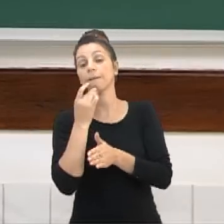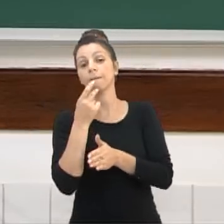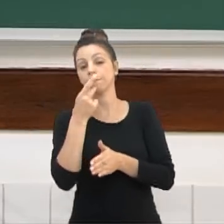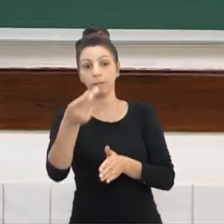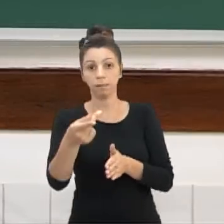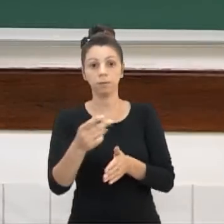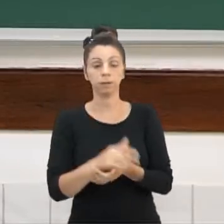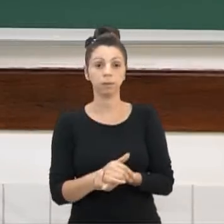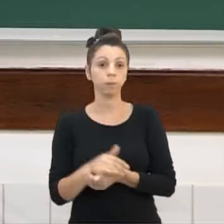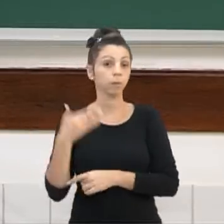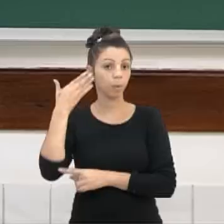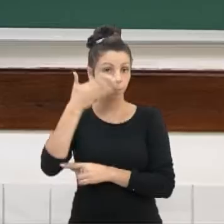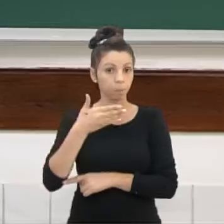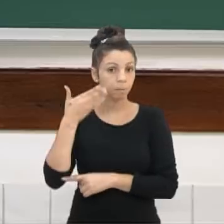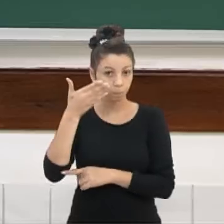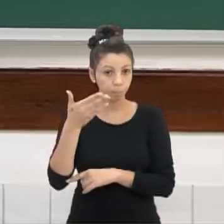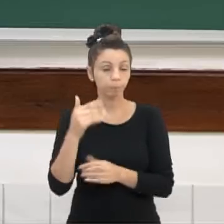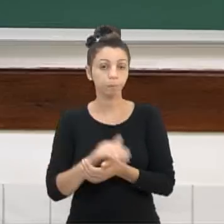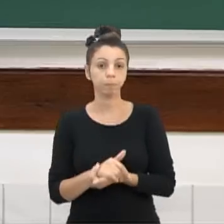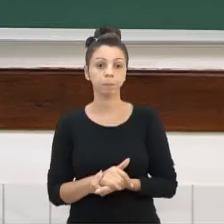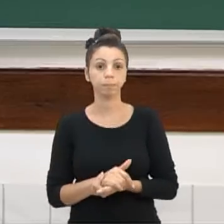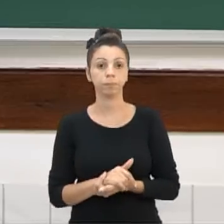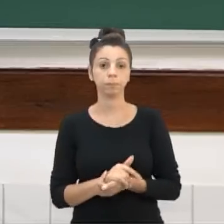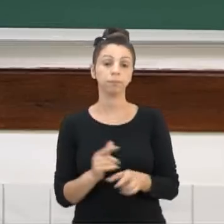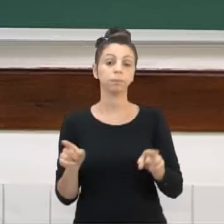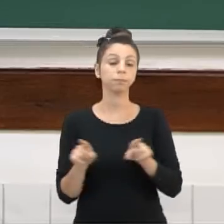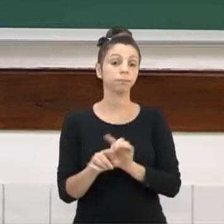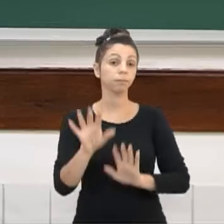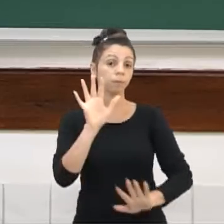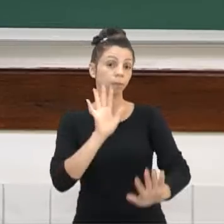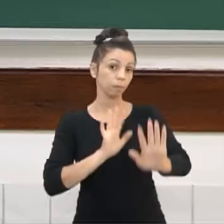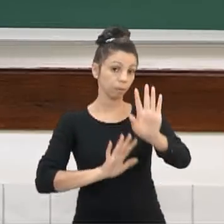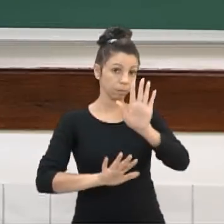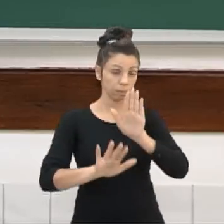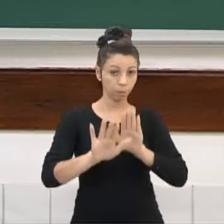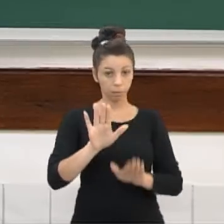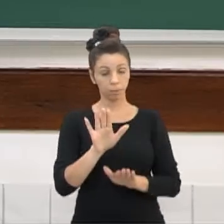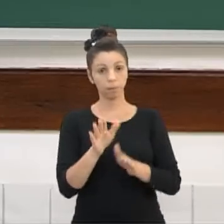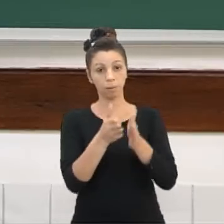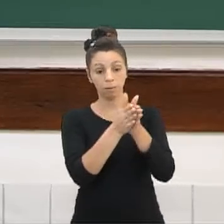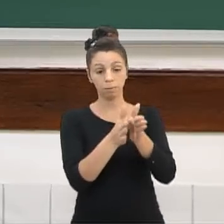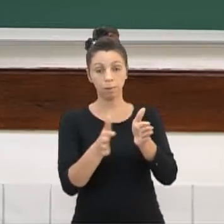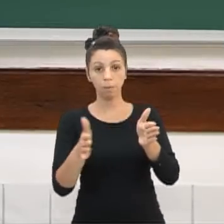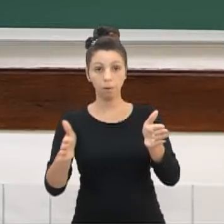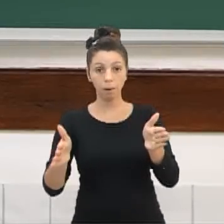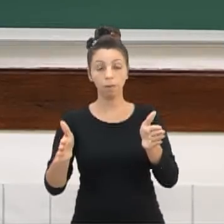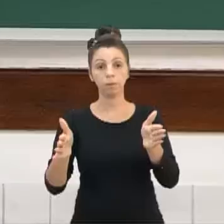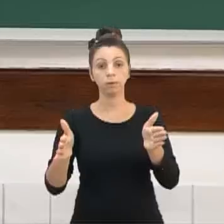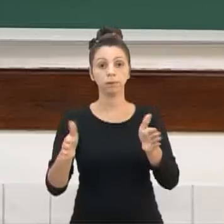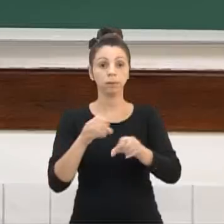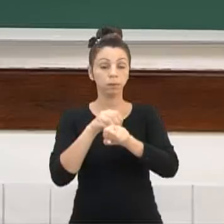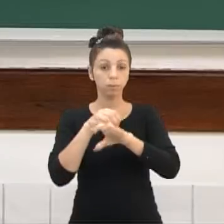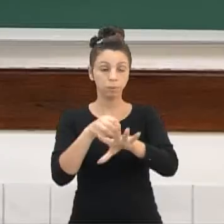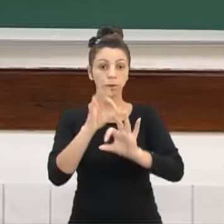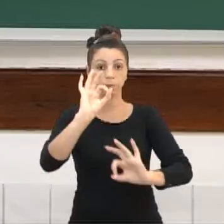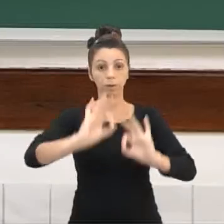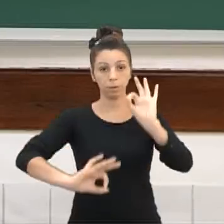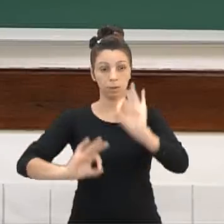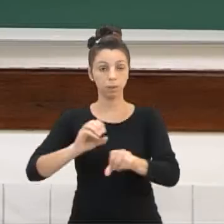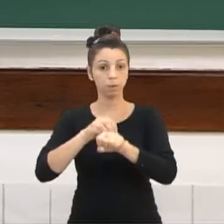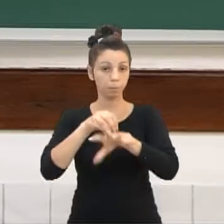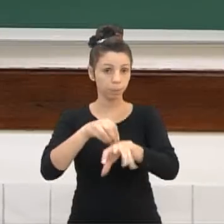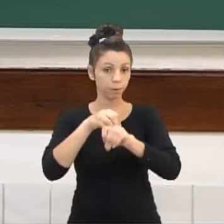orador, certo? Então, a gente tem que tomar cuidado com essa questão das pausas no momento que vai elaborar um